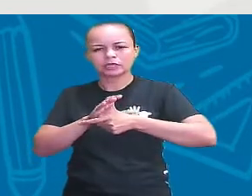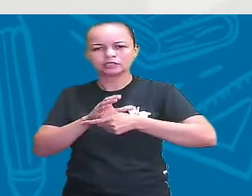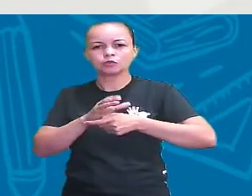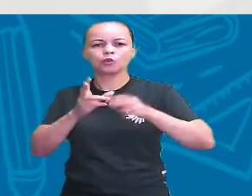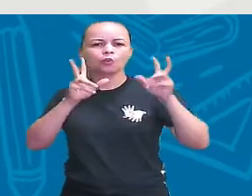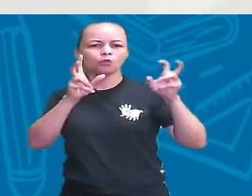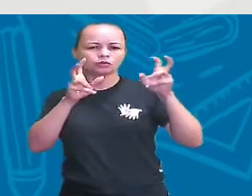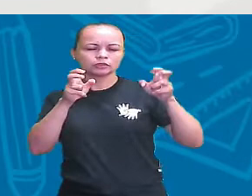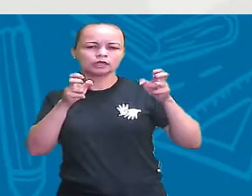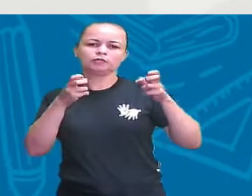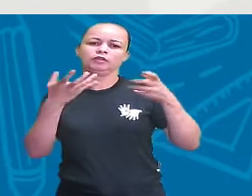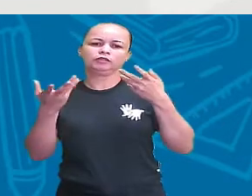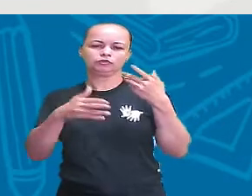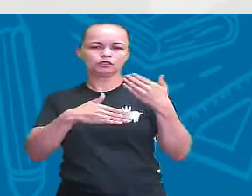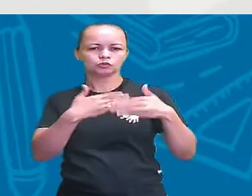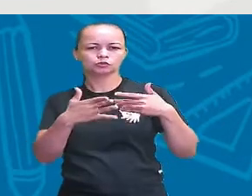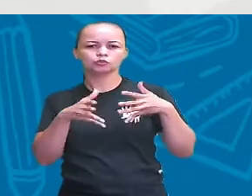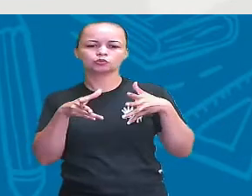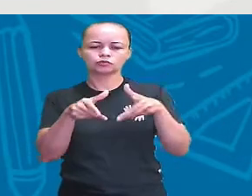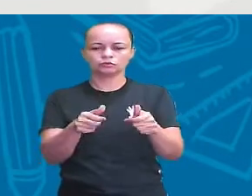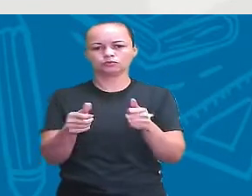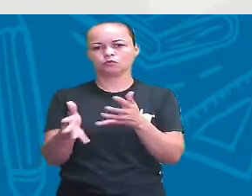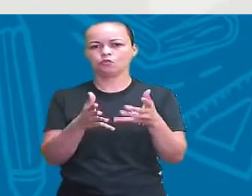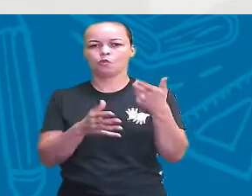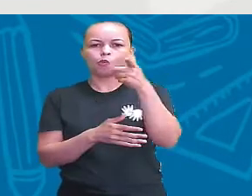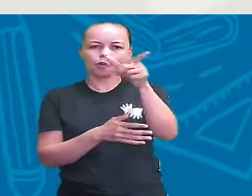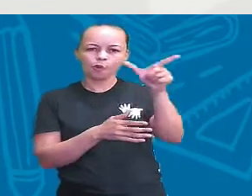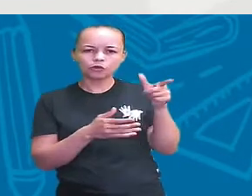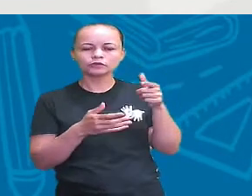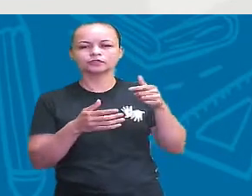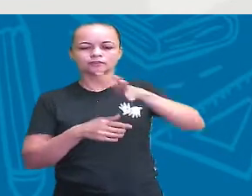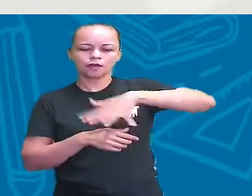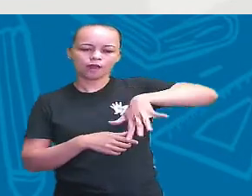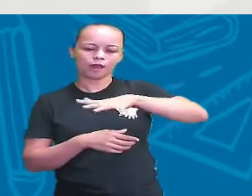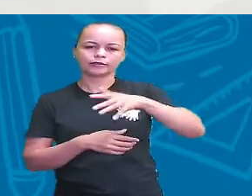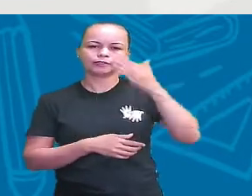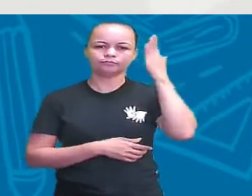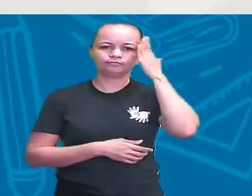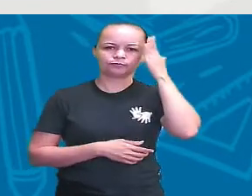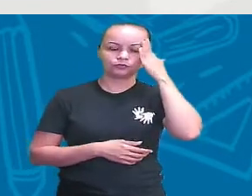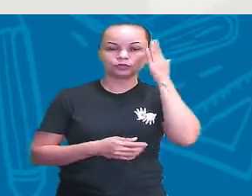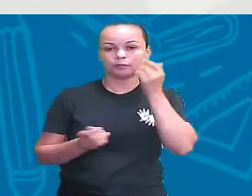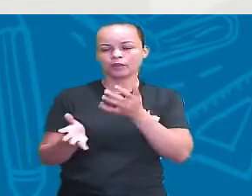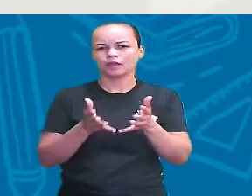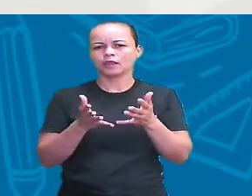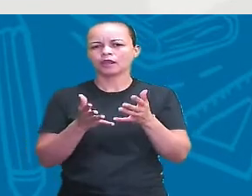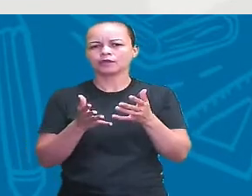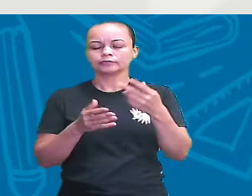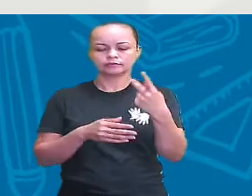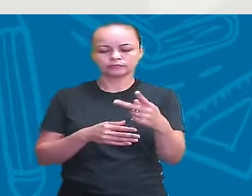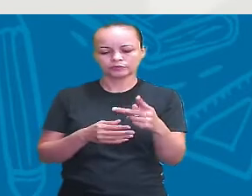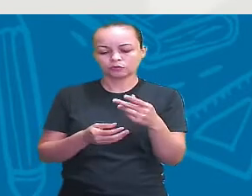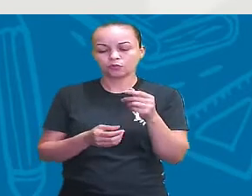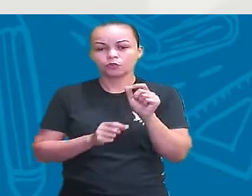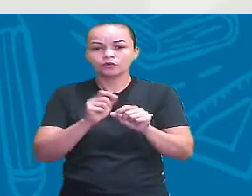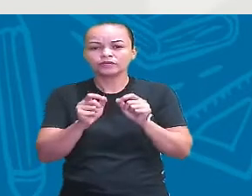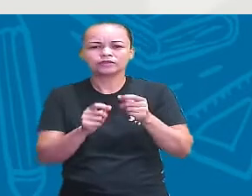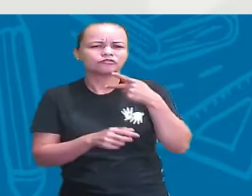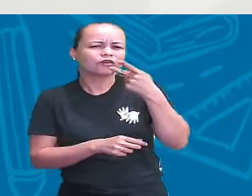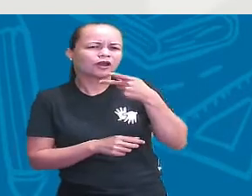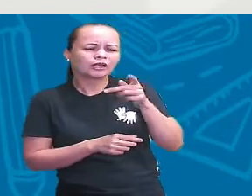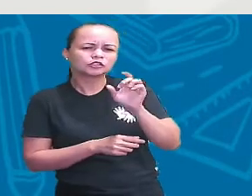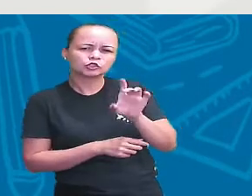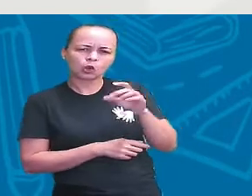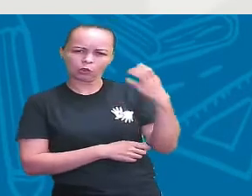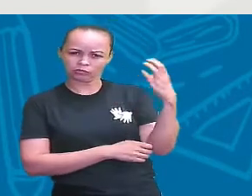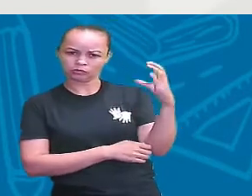com outras áreas do saber. Você vai perceber que esse conhecimento ele tem uma relação íntima, não só com o que fala no que diz respeito à